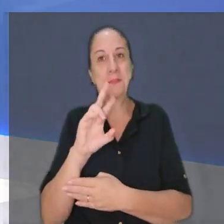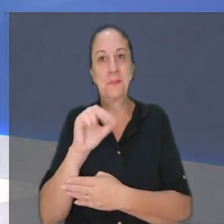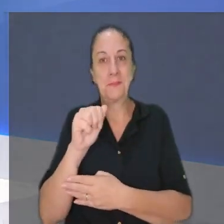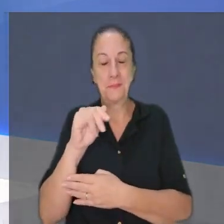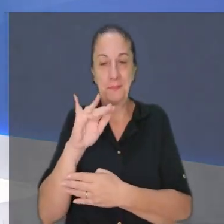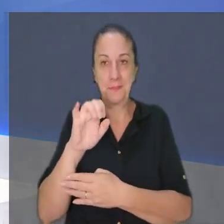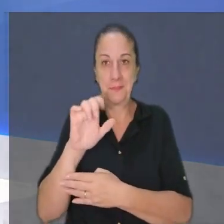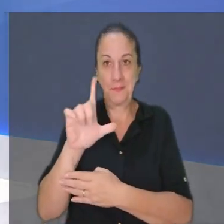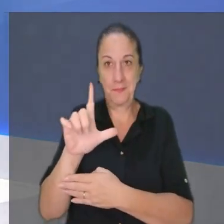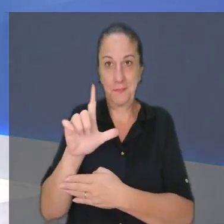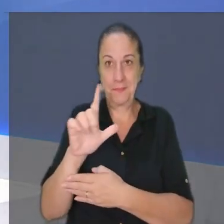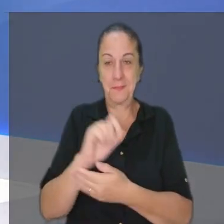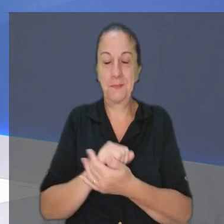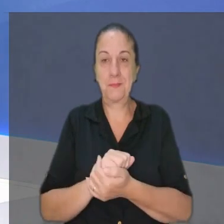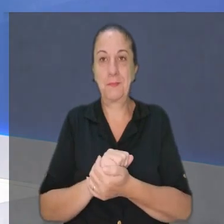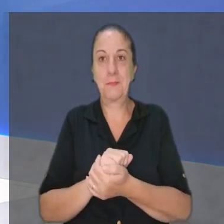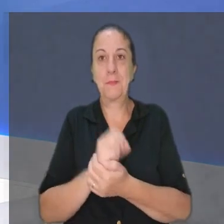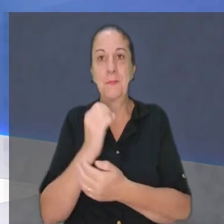Oi, Rafael.